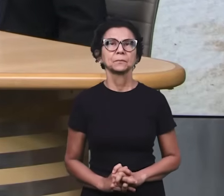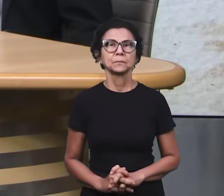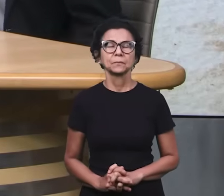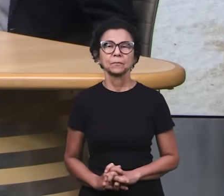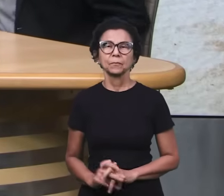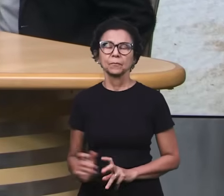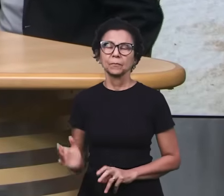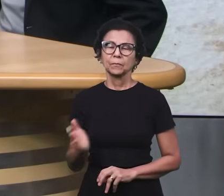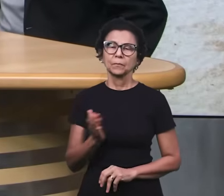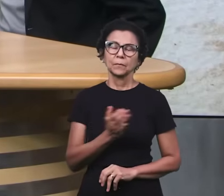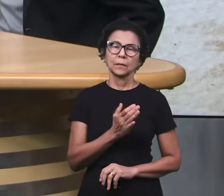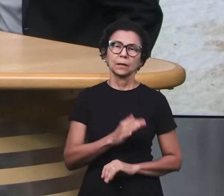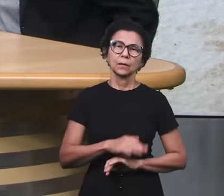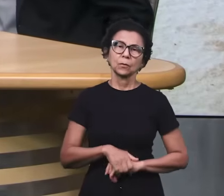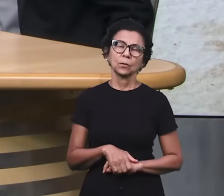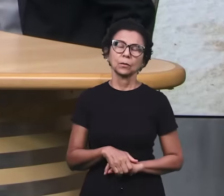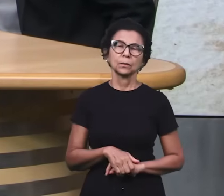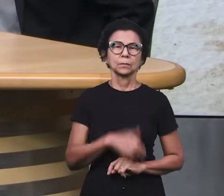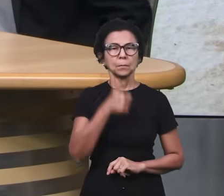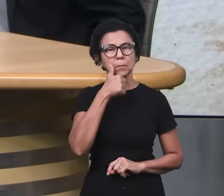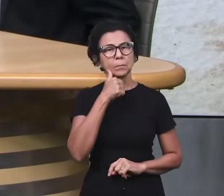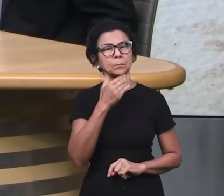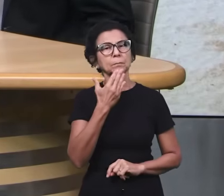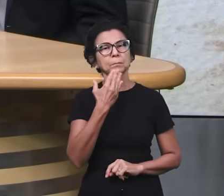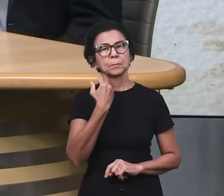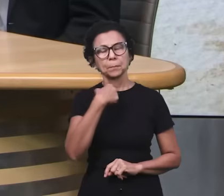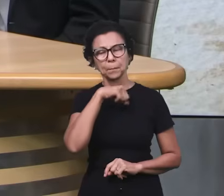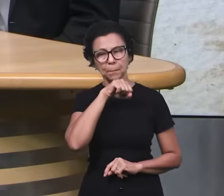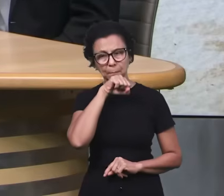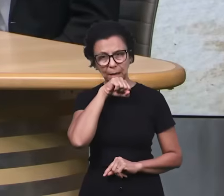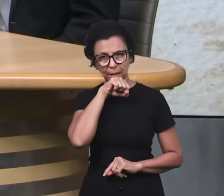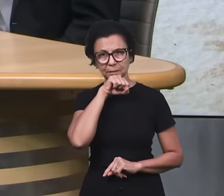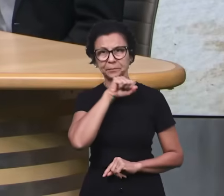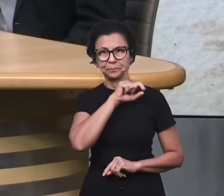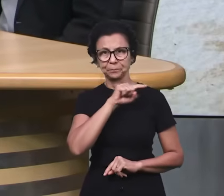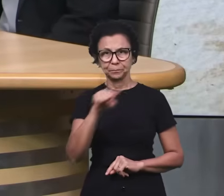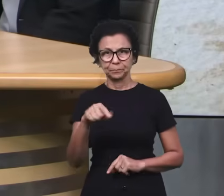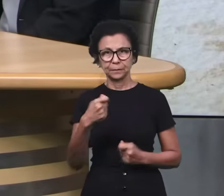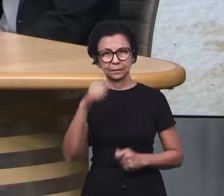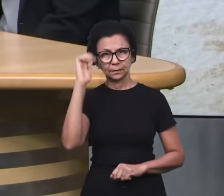pais, né? Aos pais, um dia você